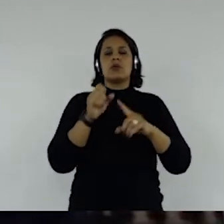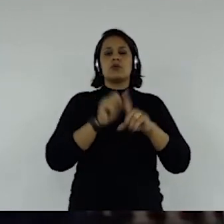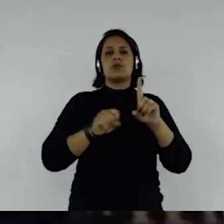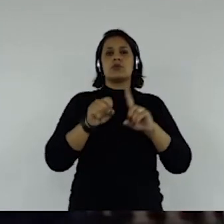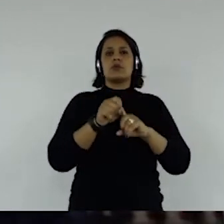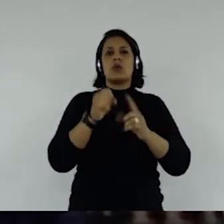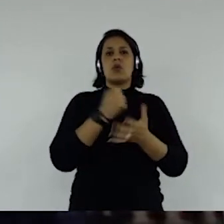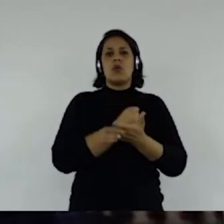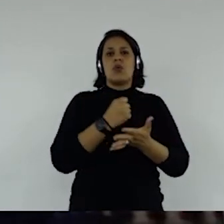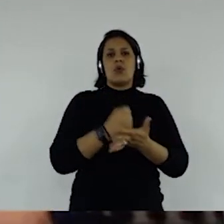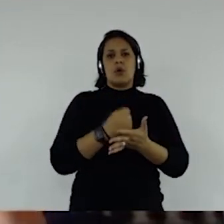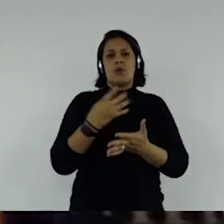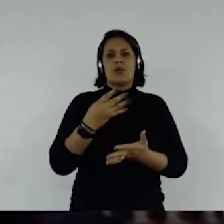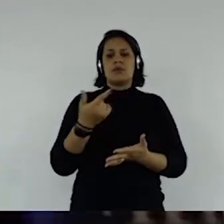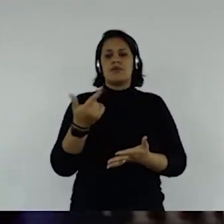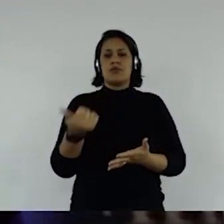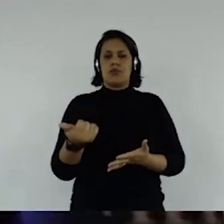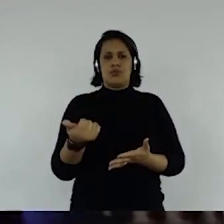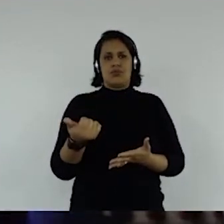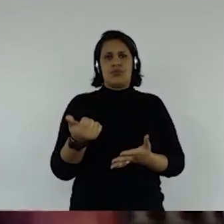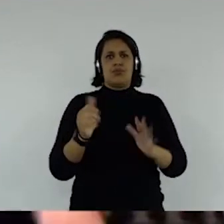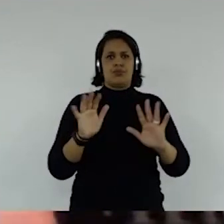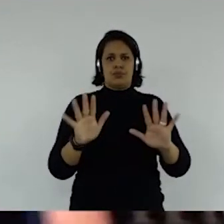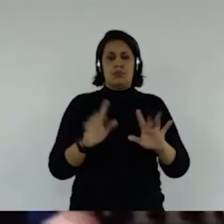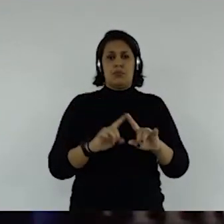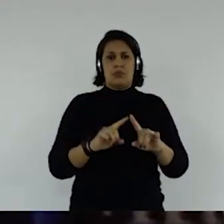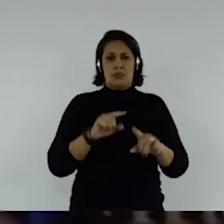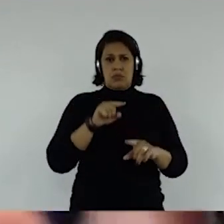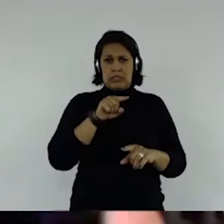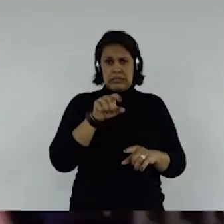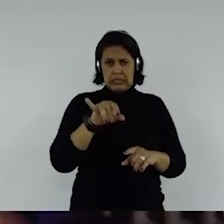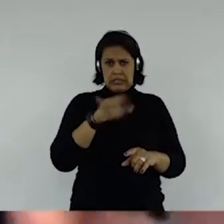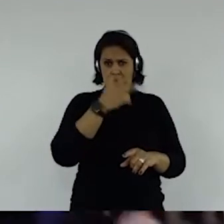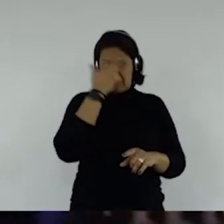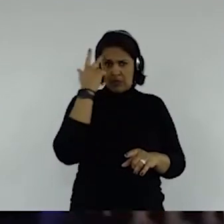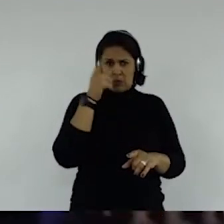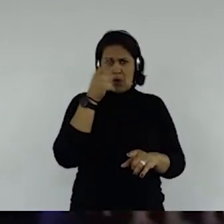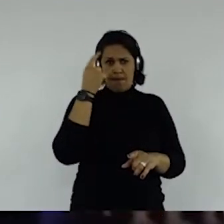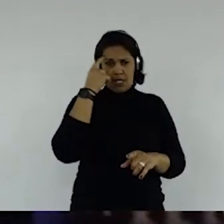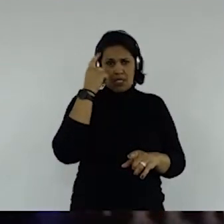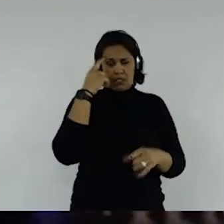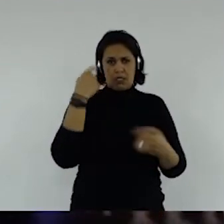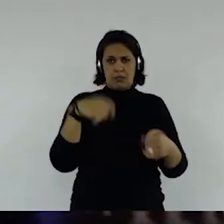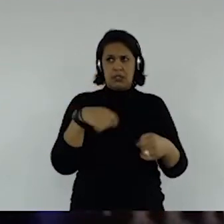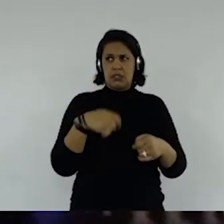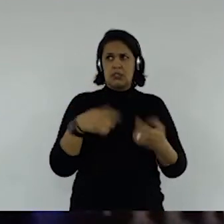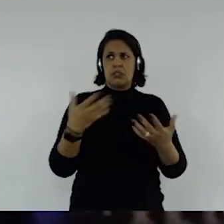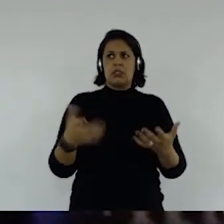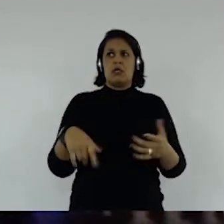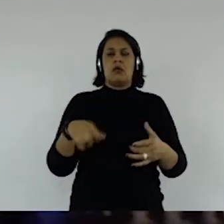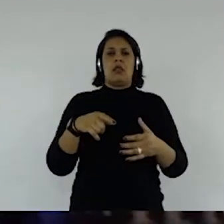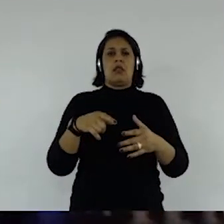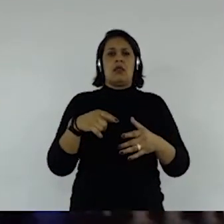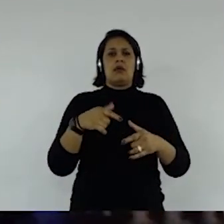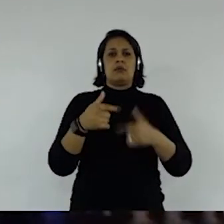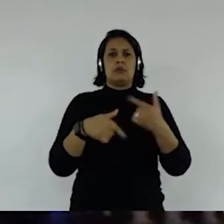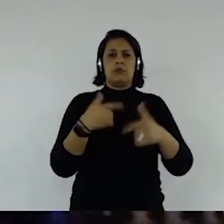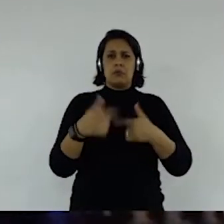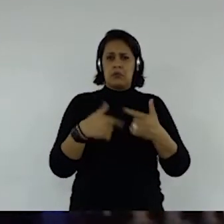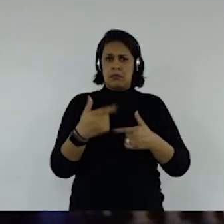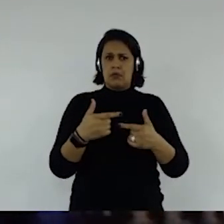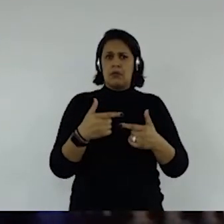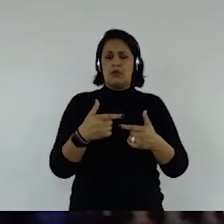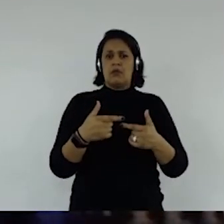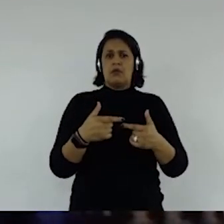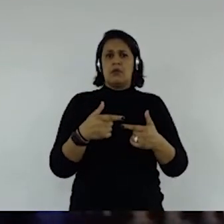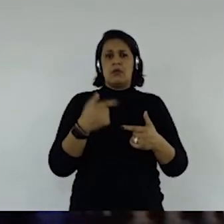421. Para quem entende que deve haver uma razoável equivalência entre as prestações, eu acho que esse princípio